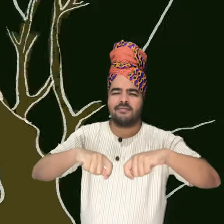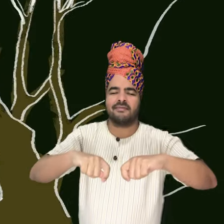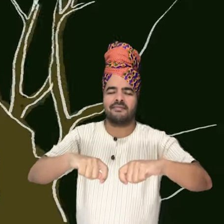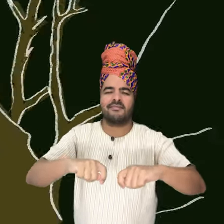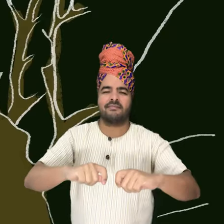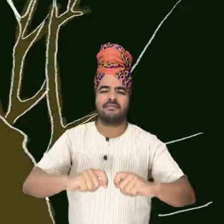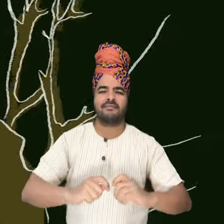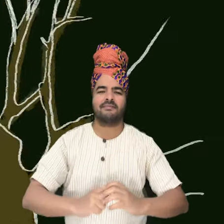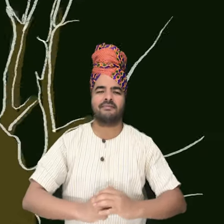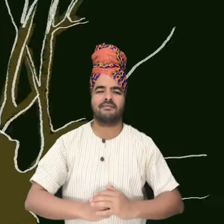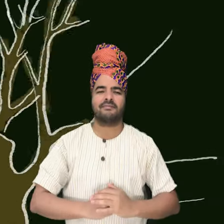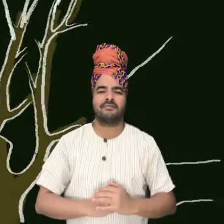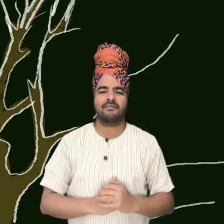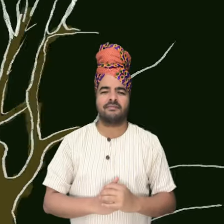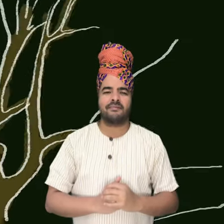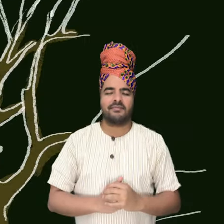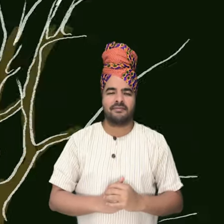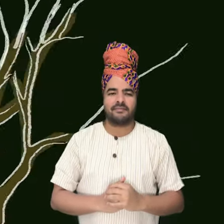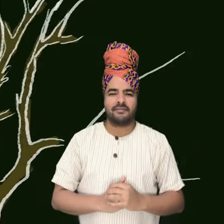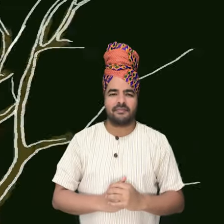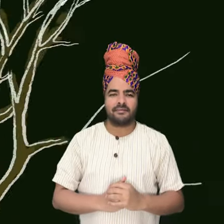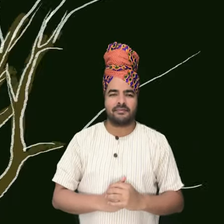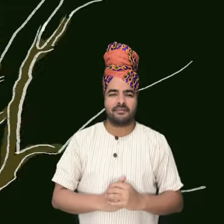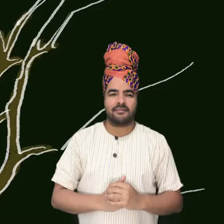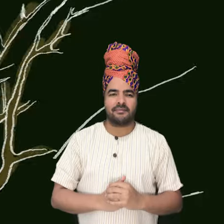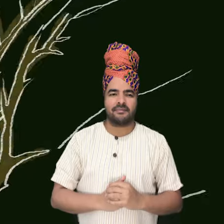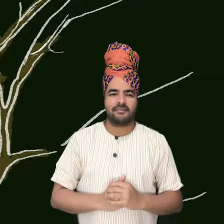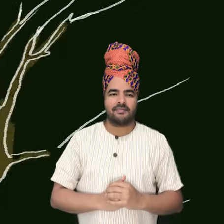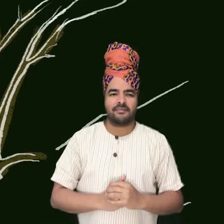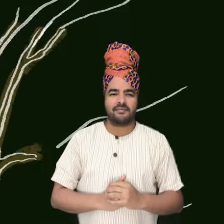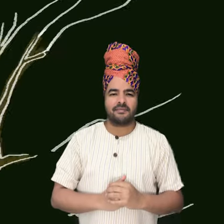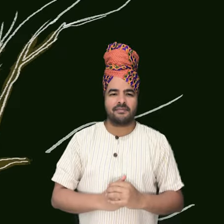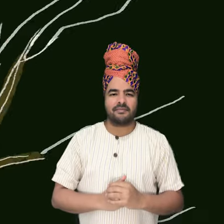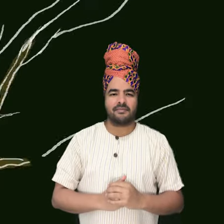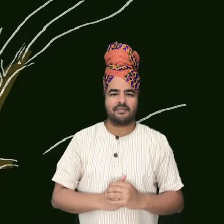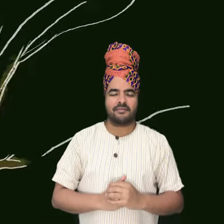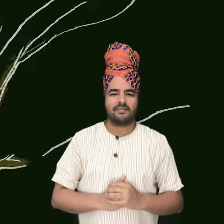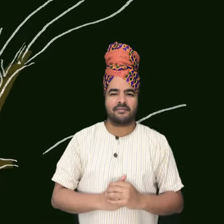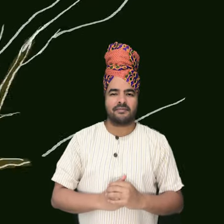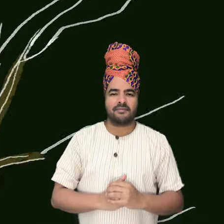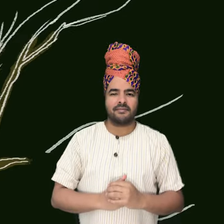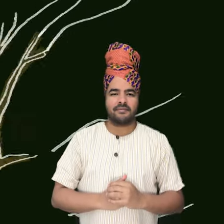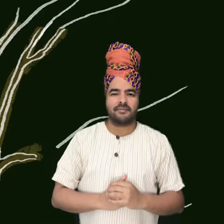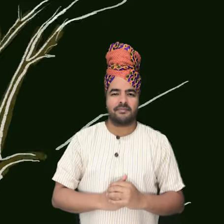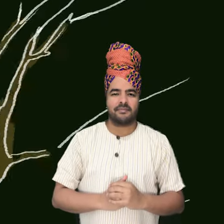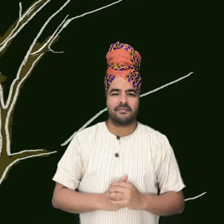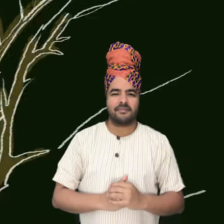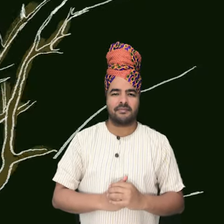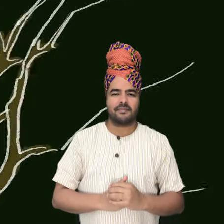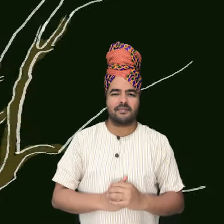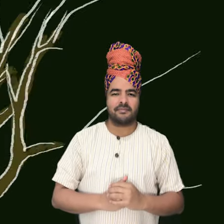Pamela Peregrino texto original Jean e Calábria produção valdíria Souza designs de personagens